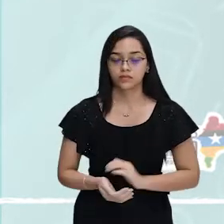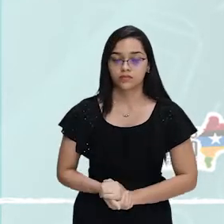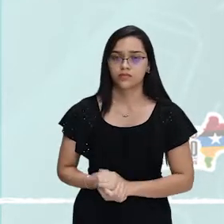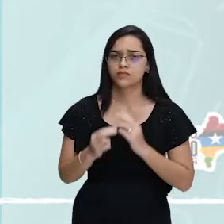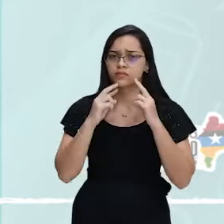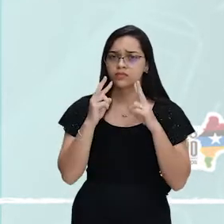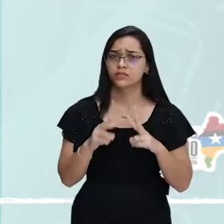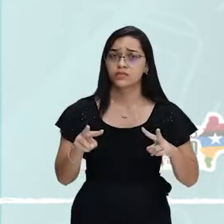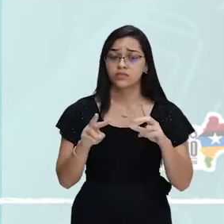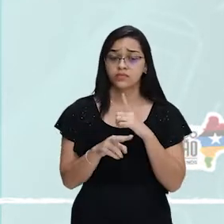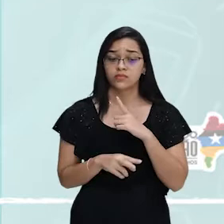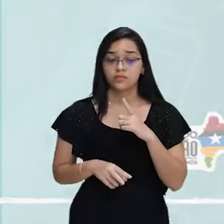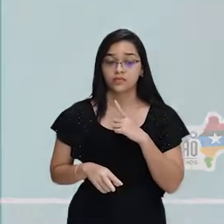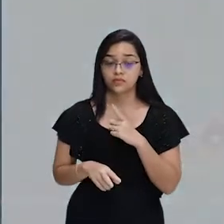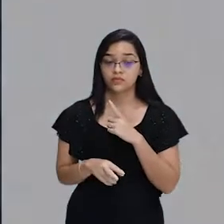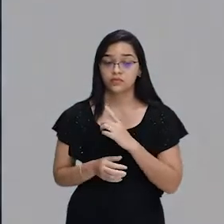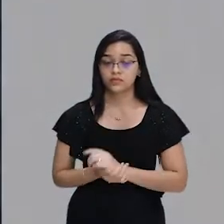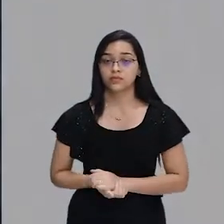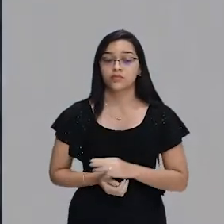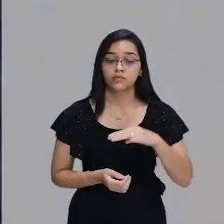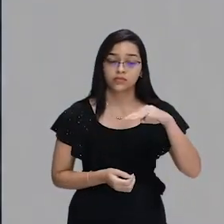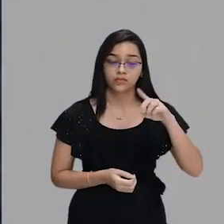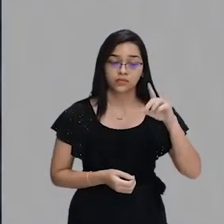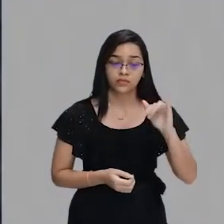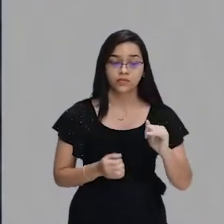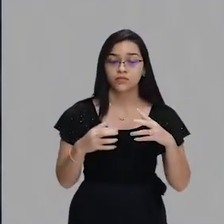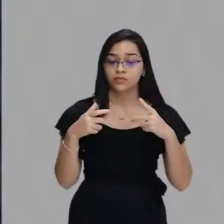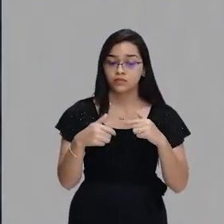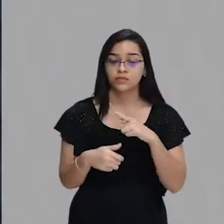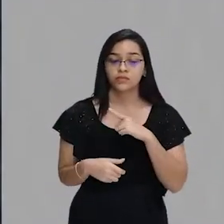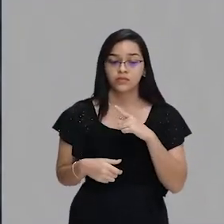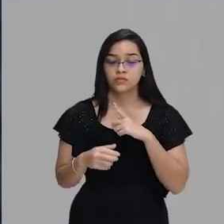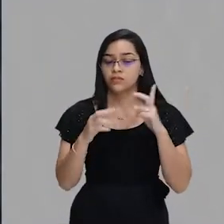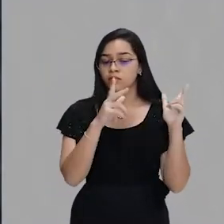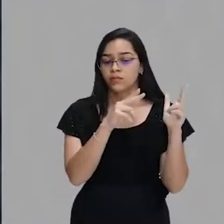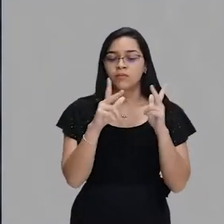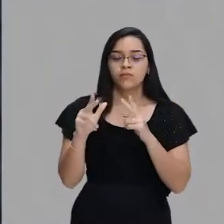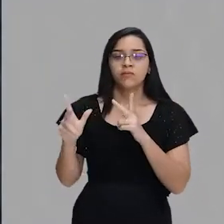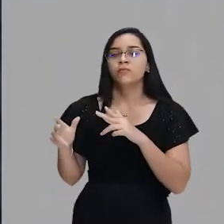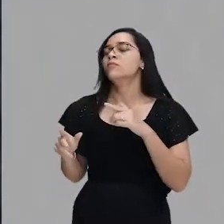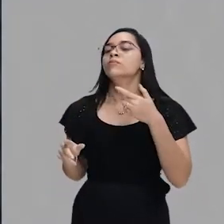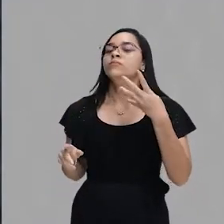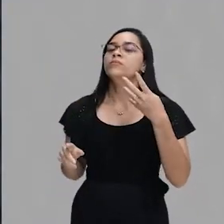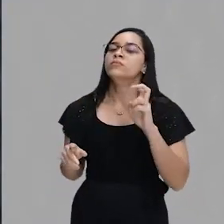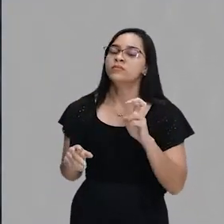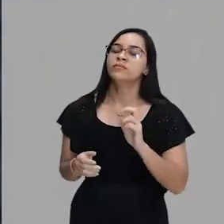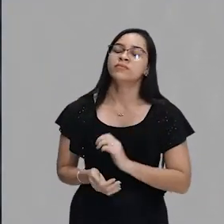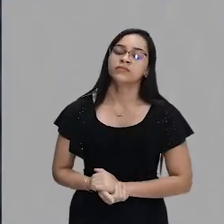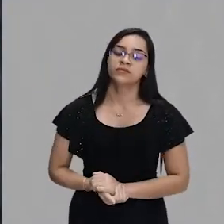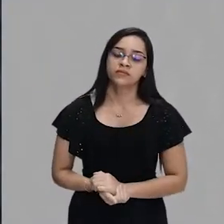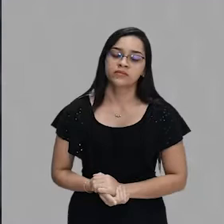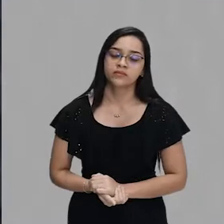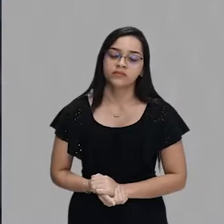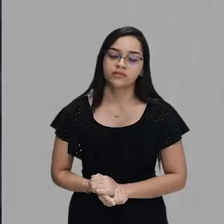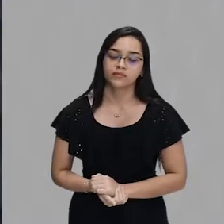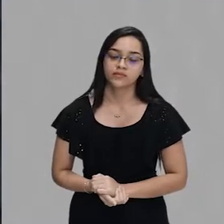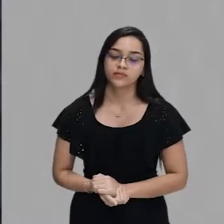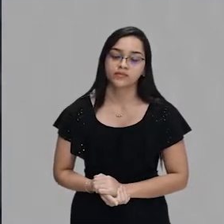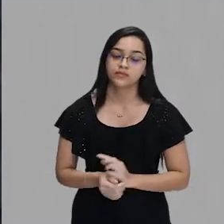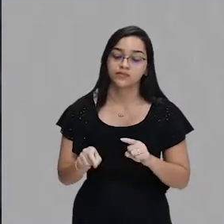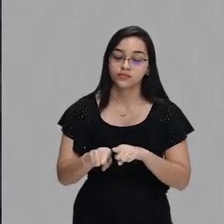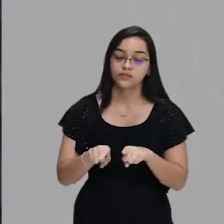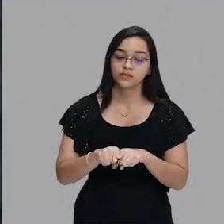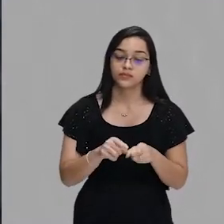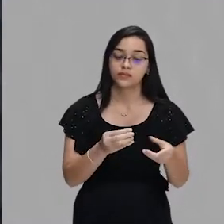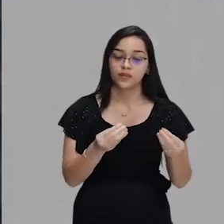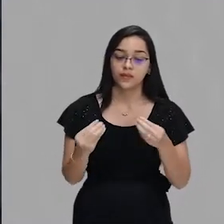ver o que ele deu. Letra A, média, ou seja, todo mundo na mesma média 45, certo? Ele me deu